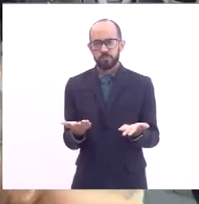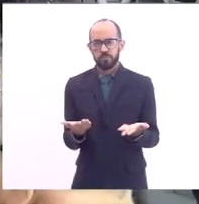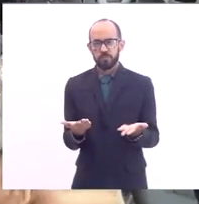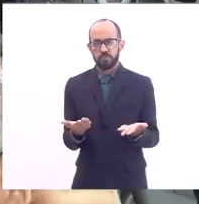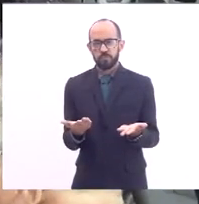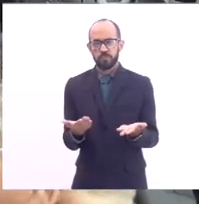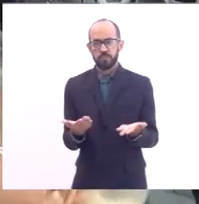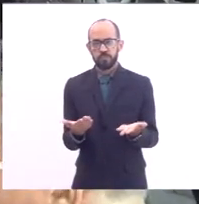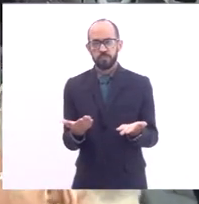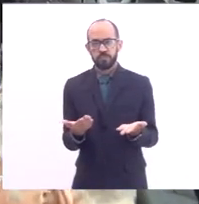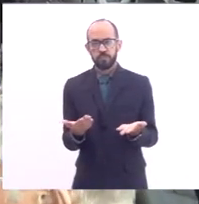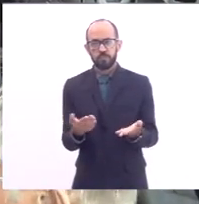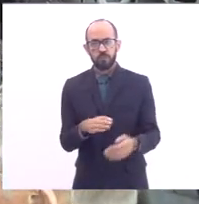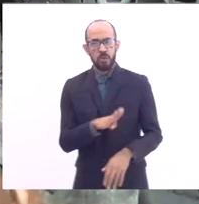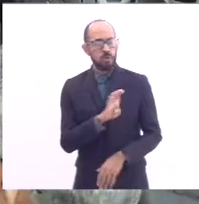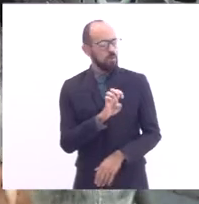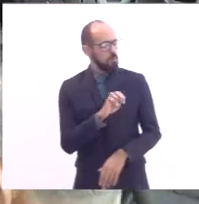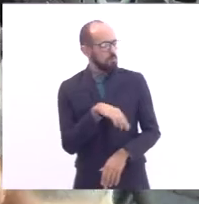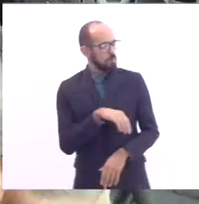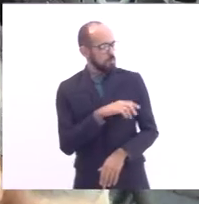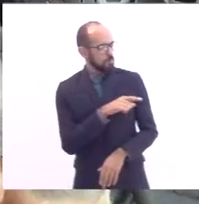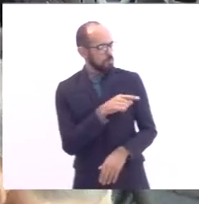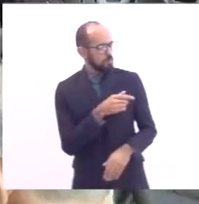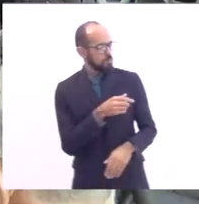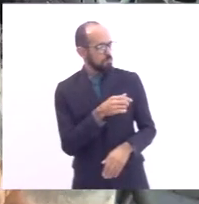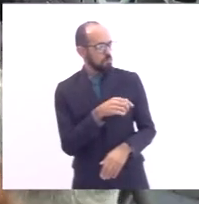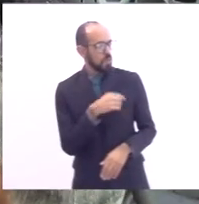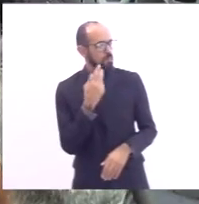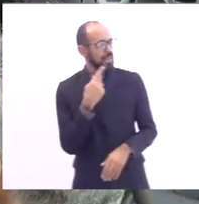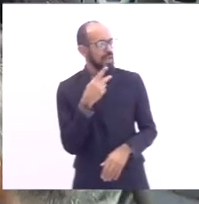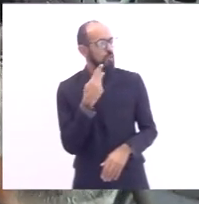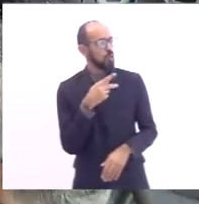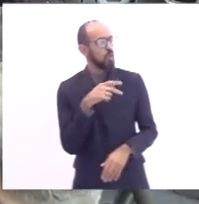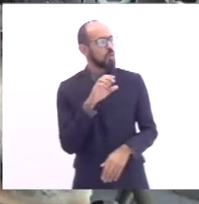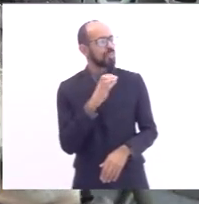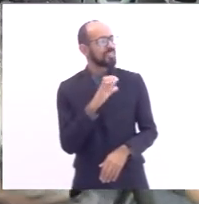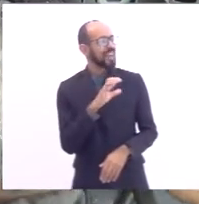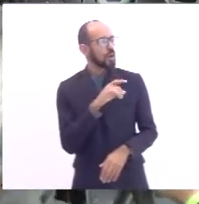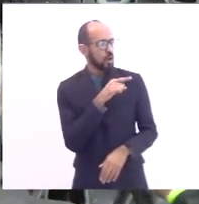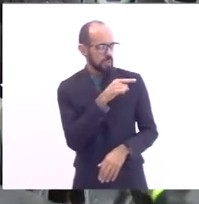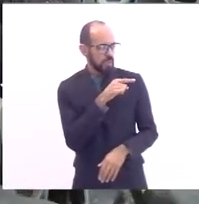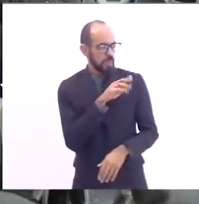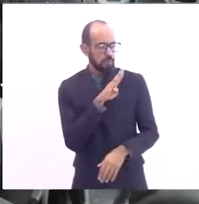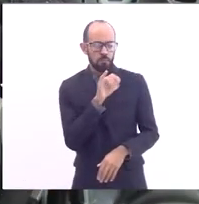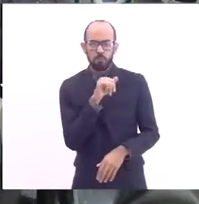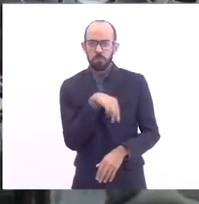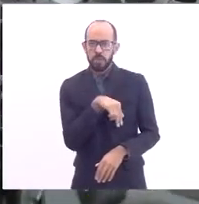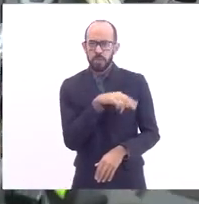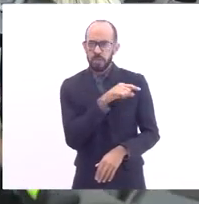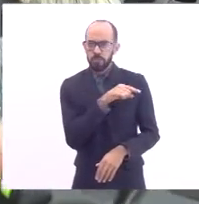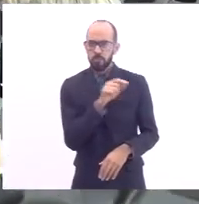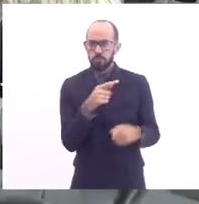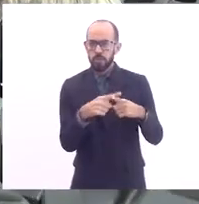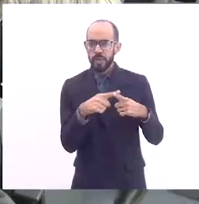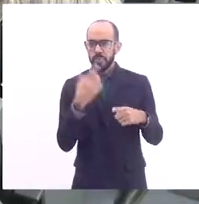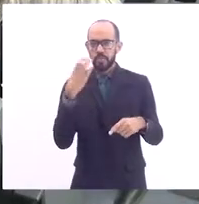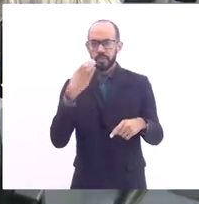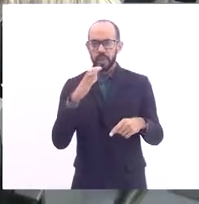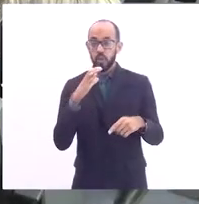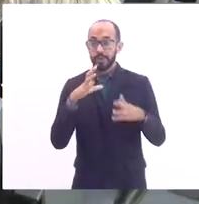vereador Binho, por favor, Binho. Pegou o vereador de Niterói, dizendo que Niterói aqui tem peso, né? Porque o Renan é